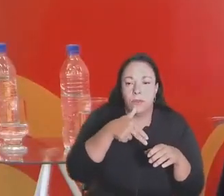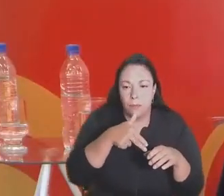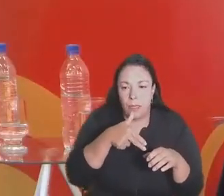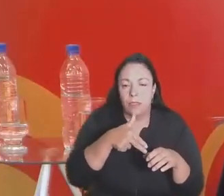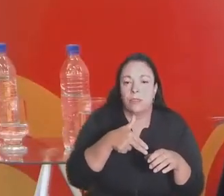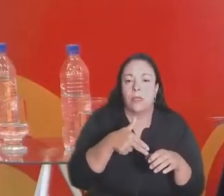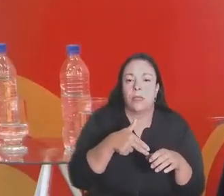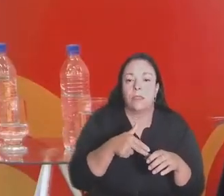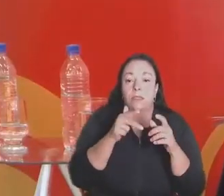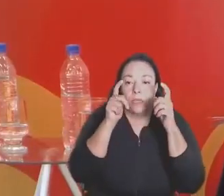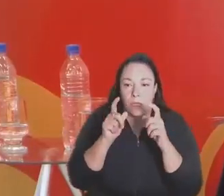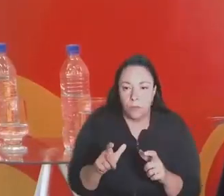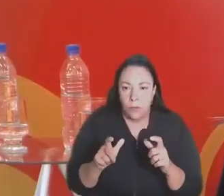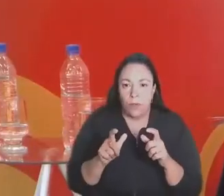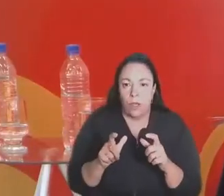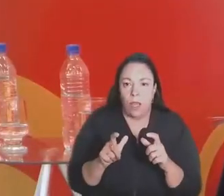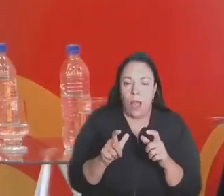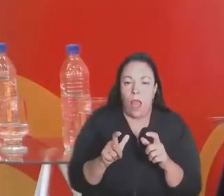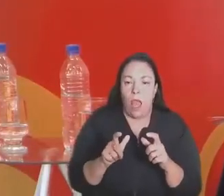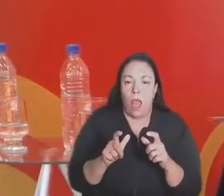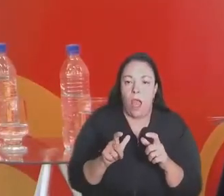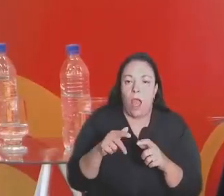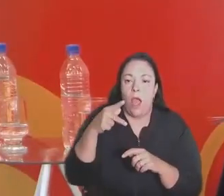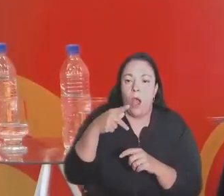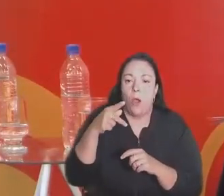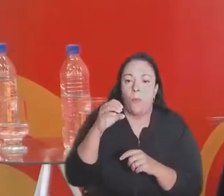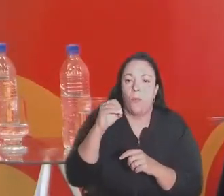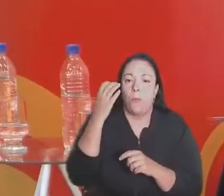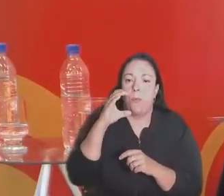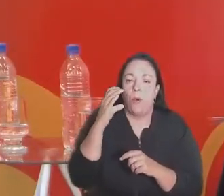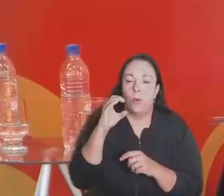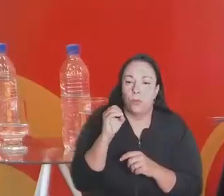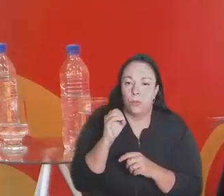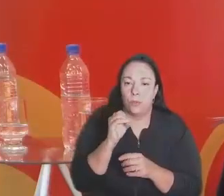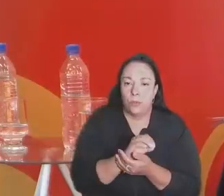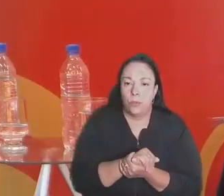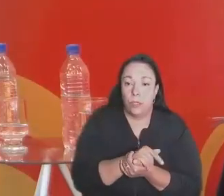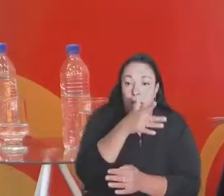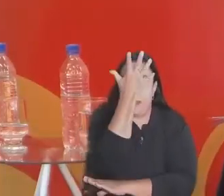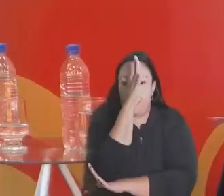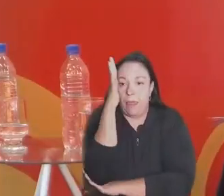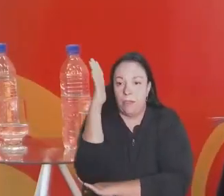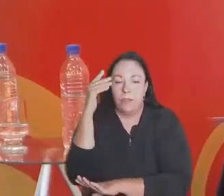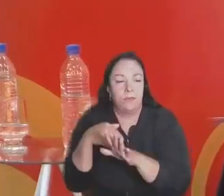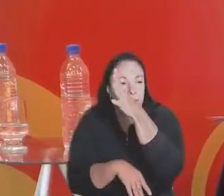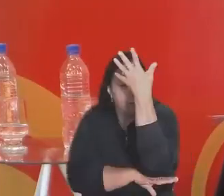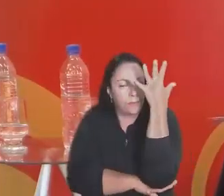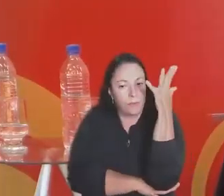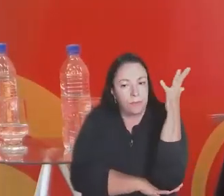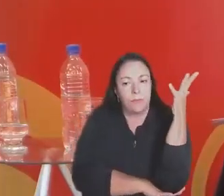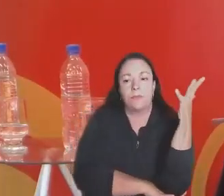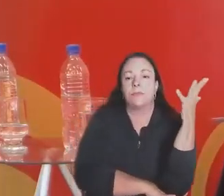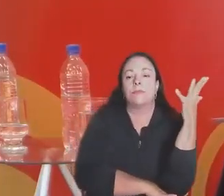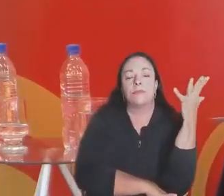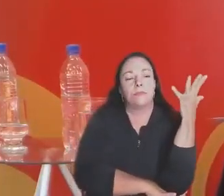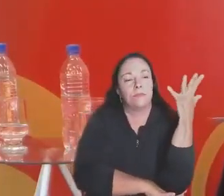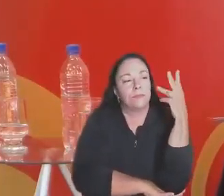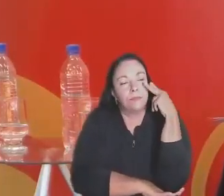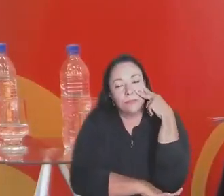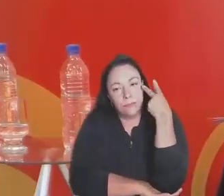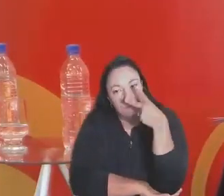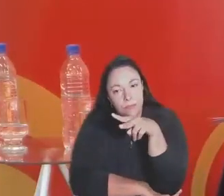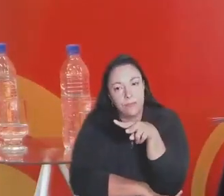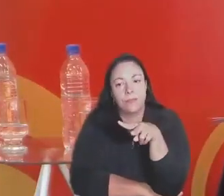nesse lugar, que chama o Poço do Cervo, sem falar a natureza que nós fomos passando, né? Cada viagem ali no Pantanal